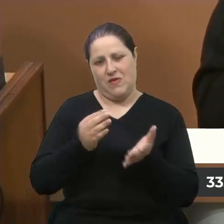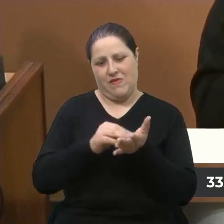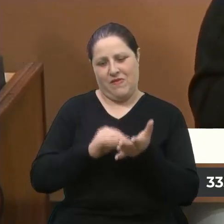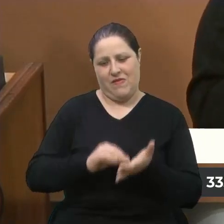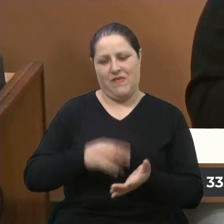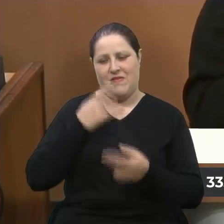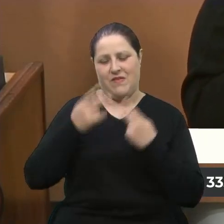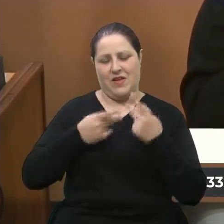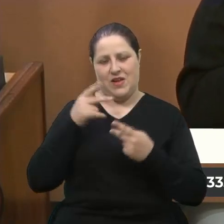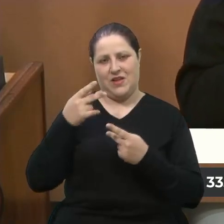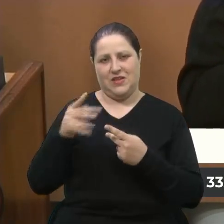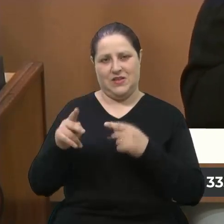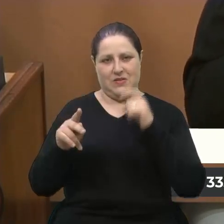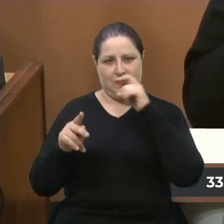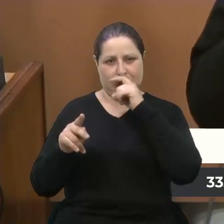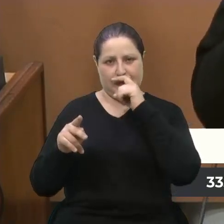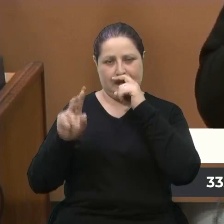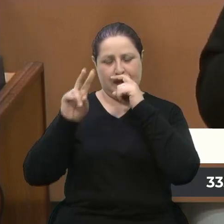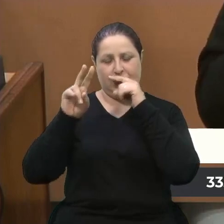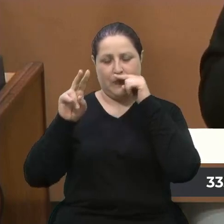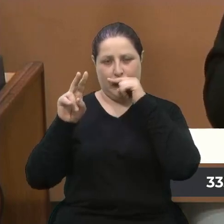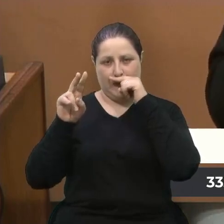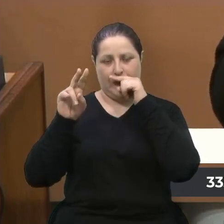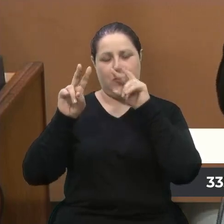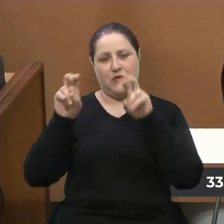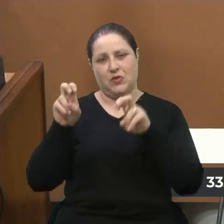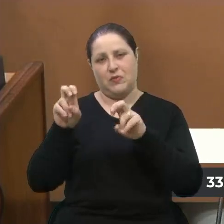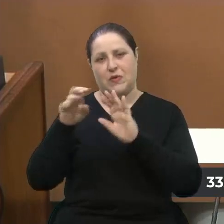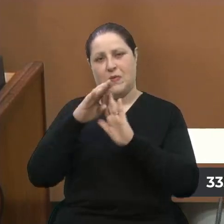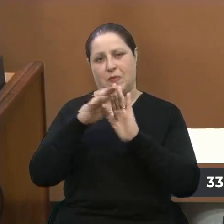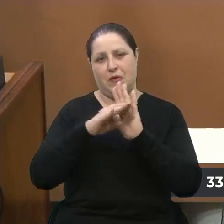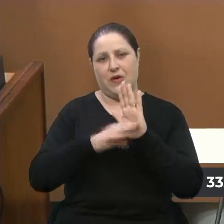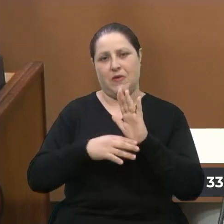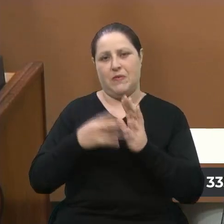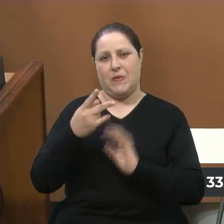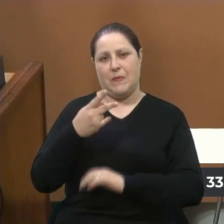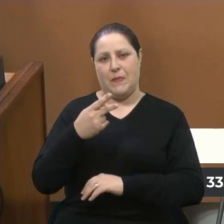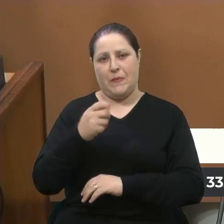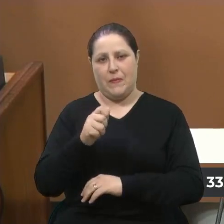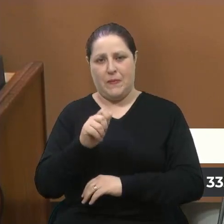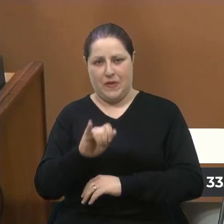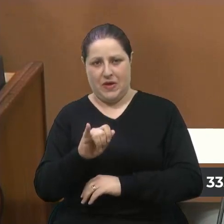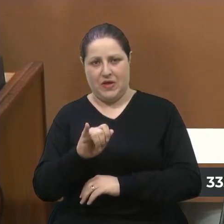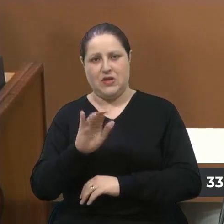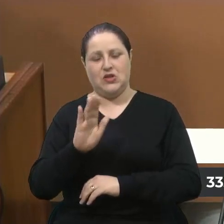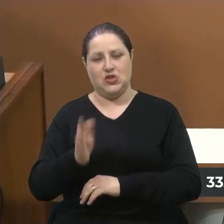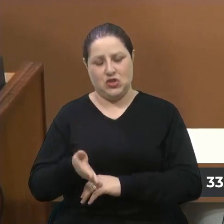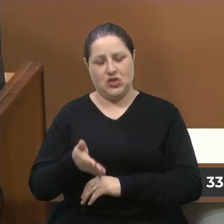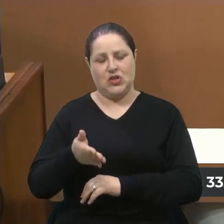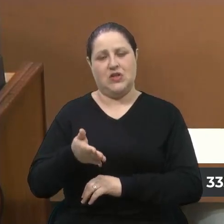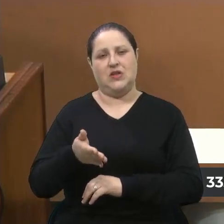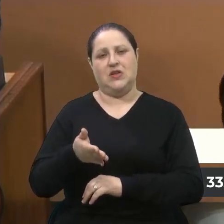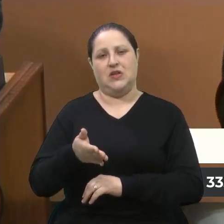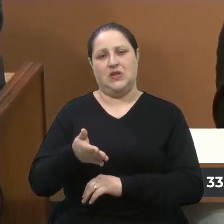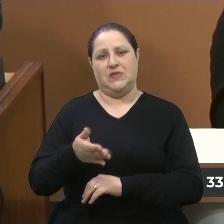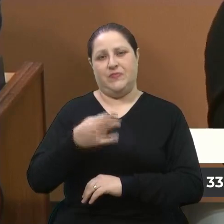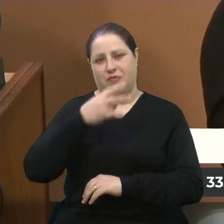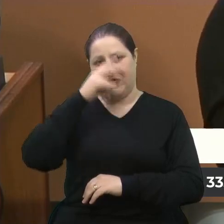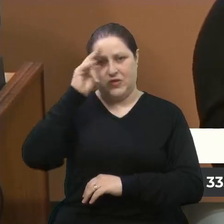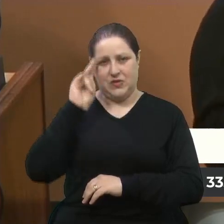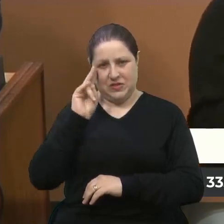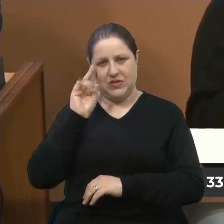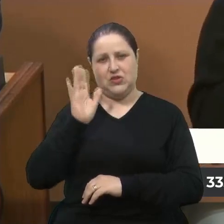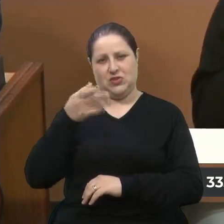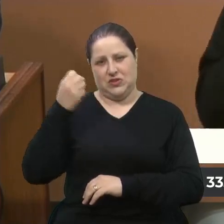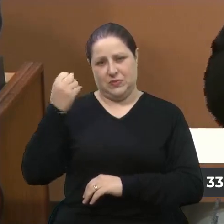Sartori a respeito do programa PAI, né? O Velocino já falou, porque o Velocino,